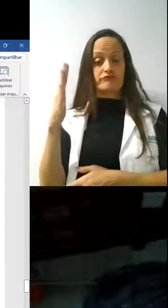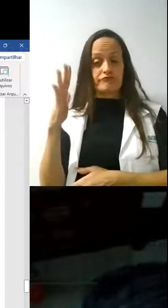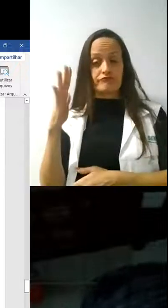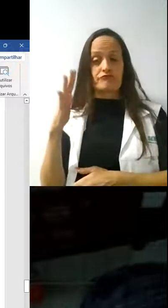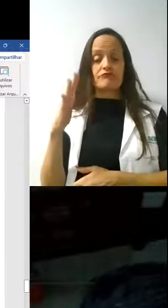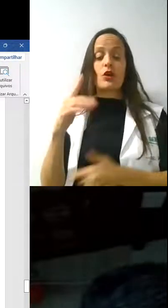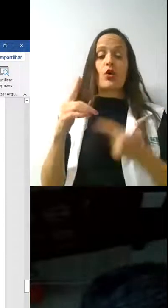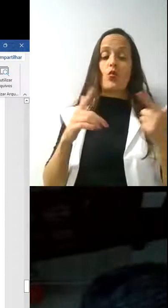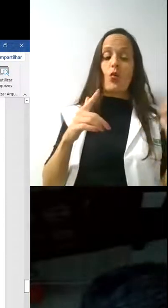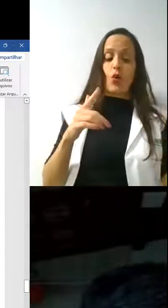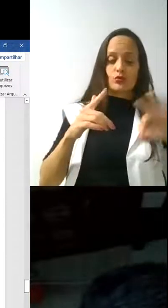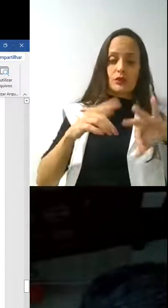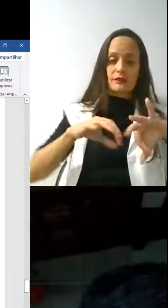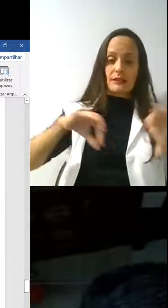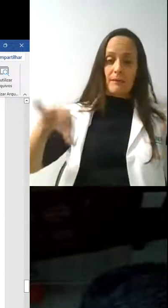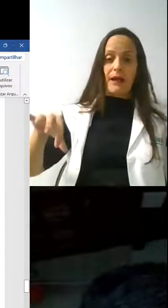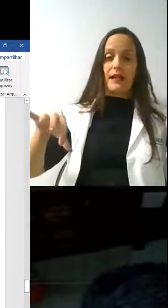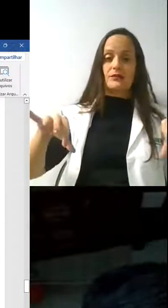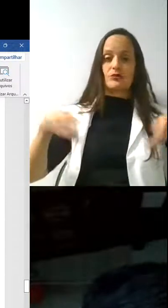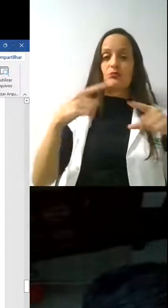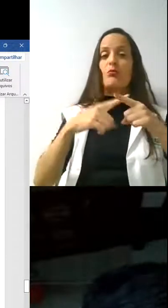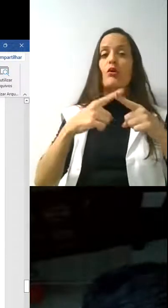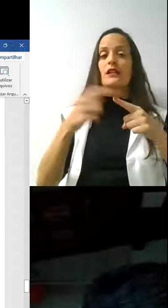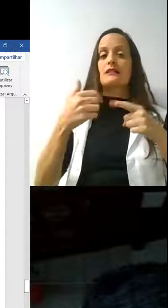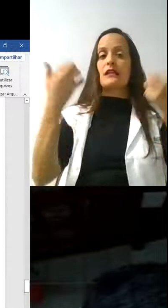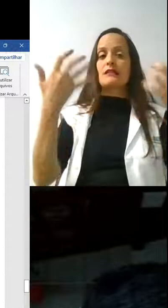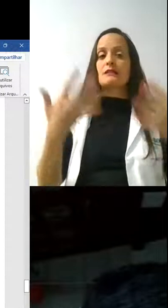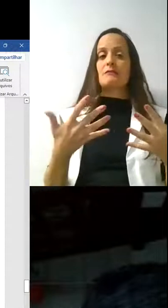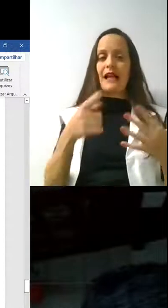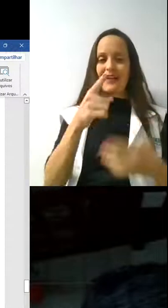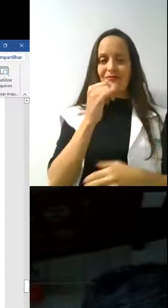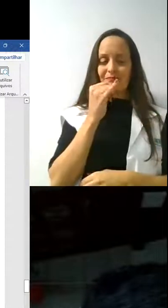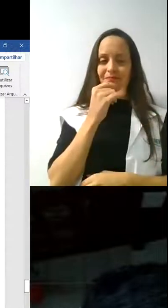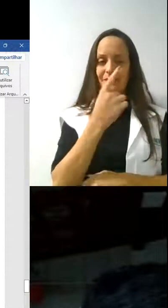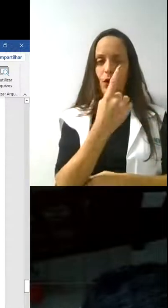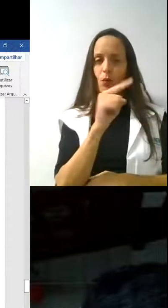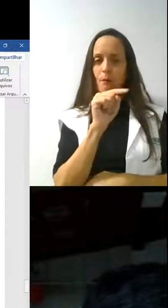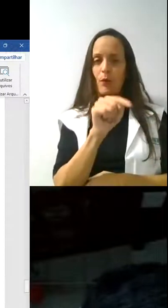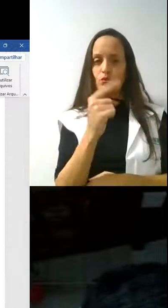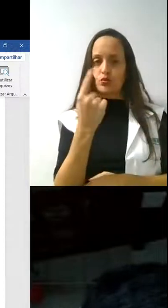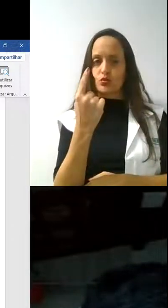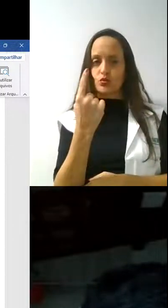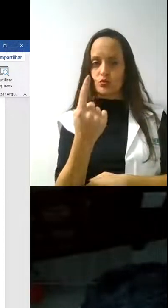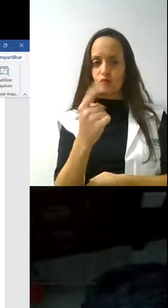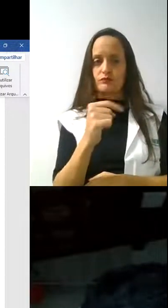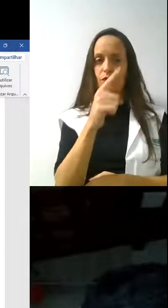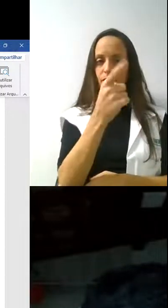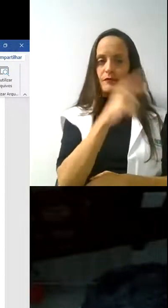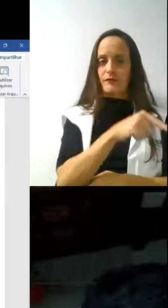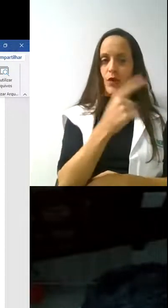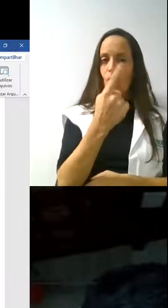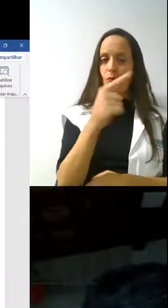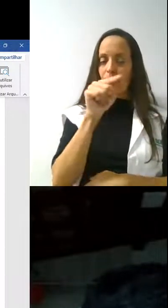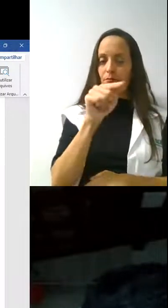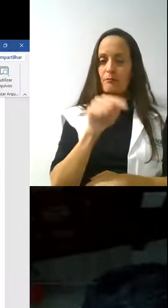está do lado direito. Então, todas são escalas de redução. Vai escrever aqui, ó, escala de